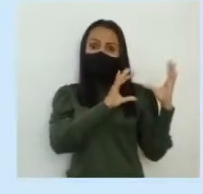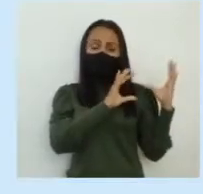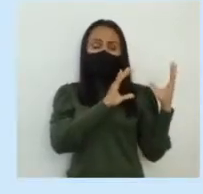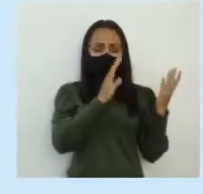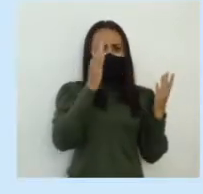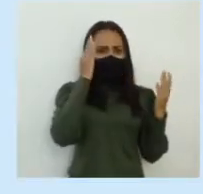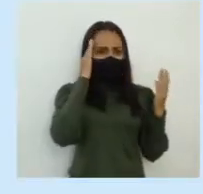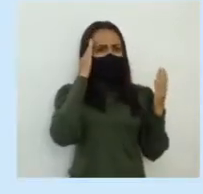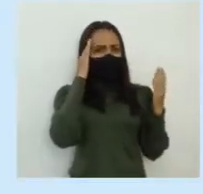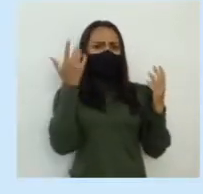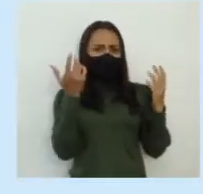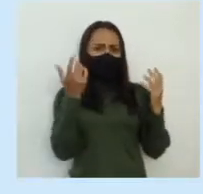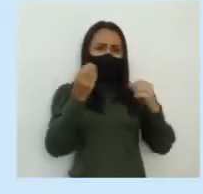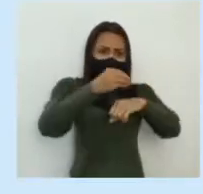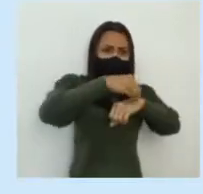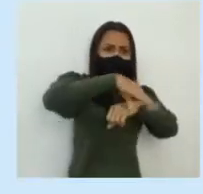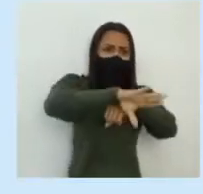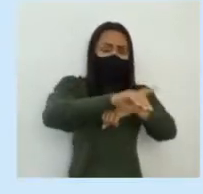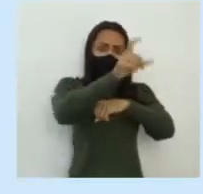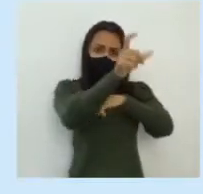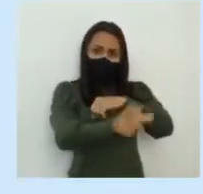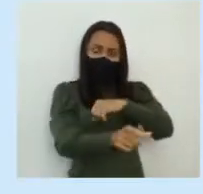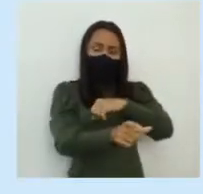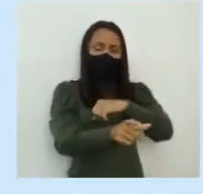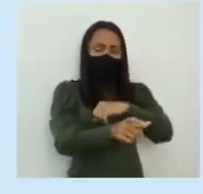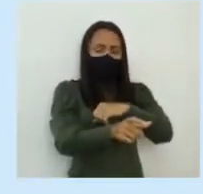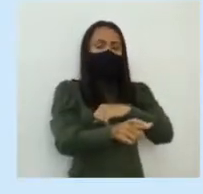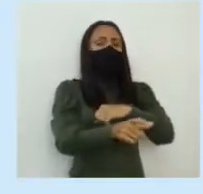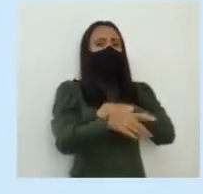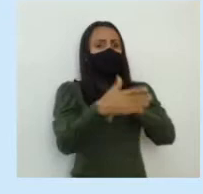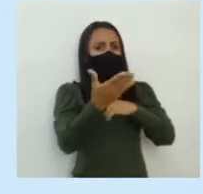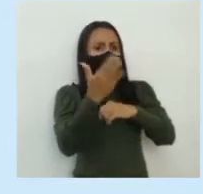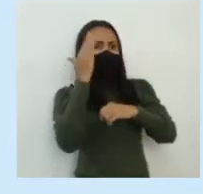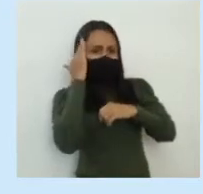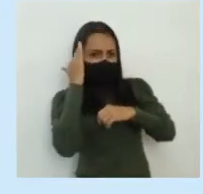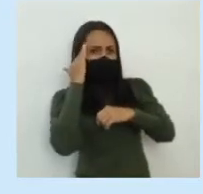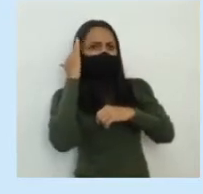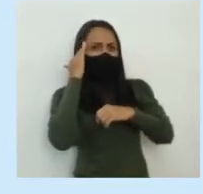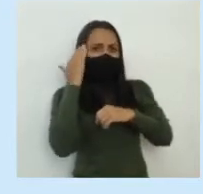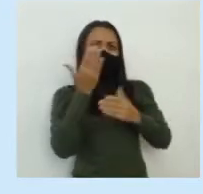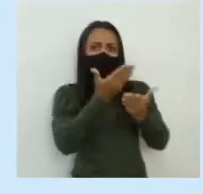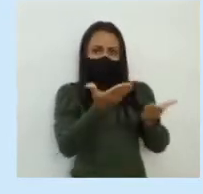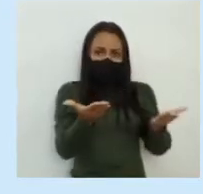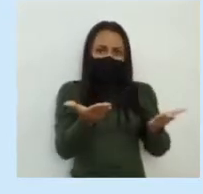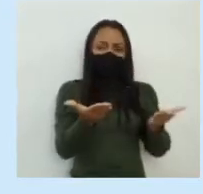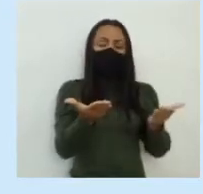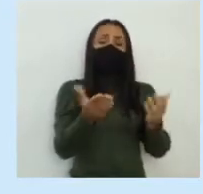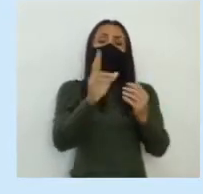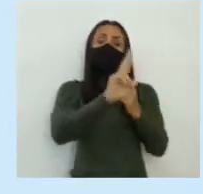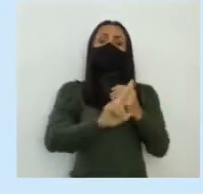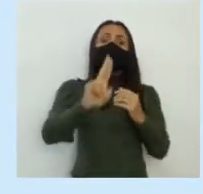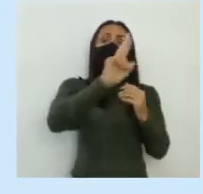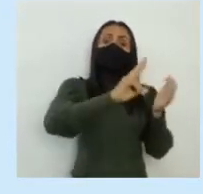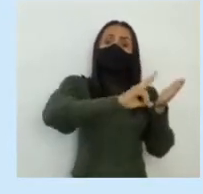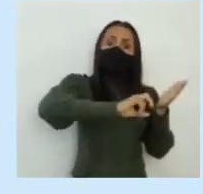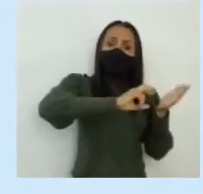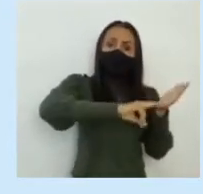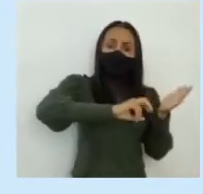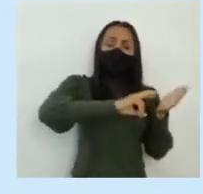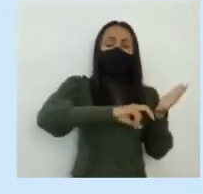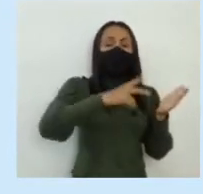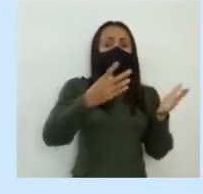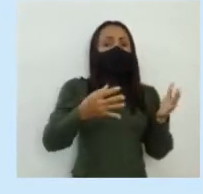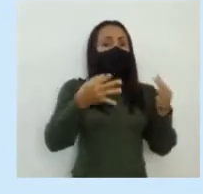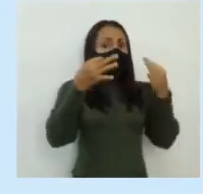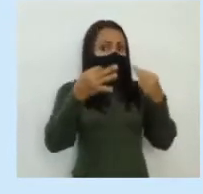Então eu mandei a mensagem, eu emissor, mandei a mensagem através de algum canal escolhido, utilizei um vocabulário condizente com